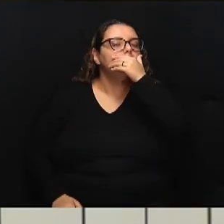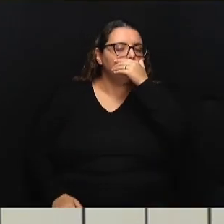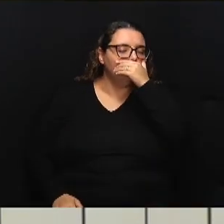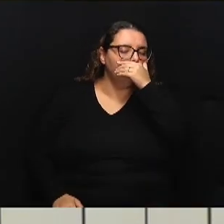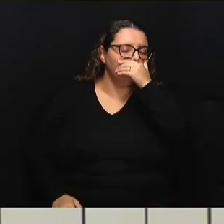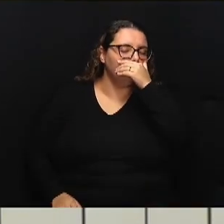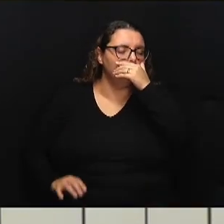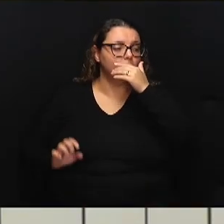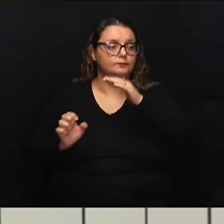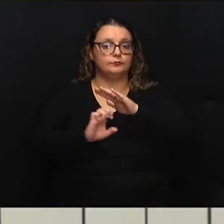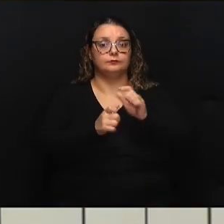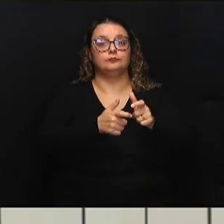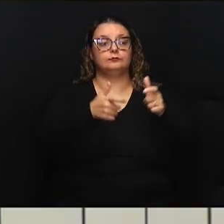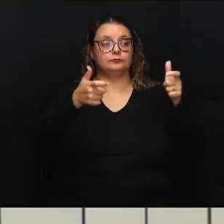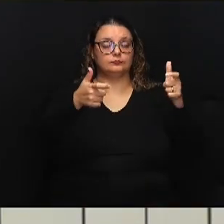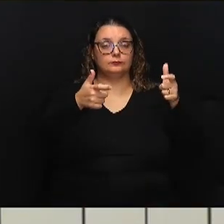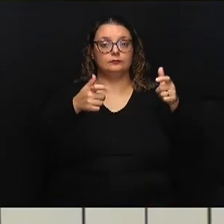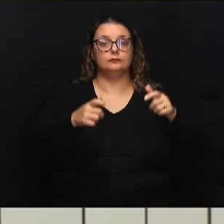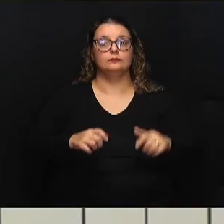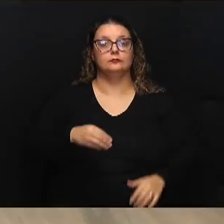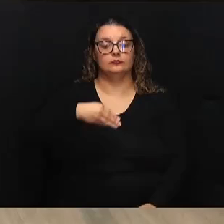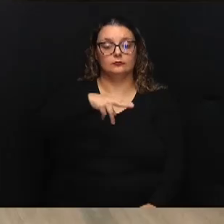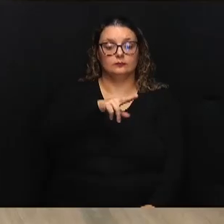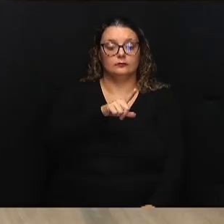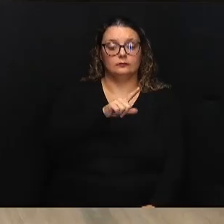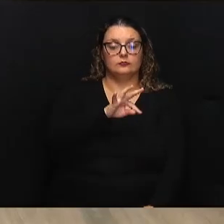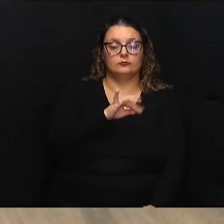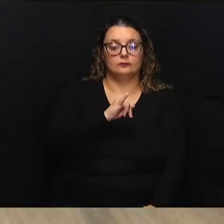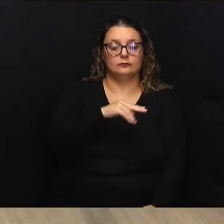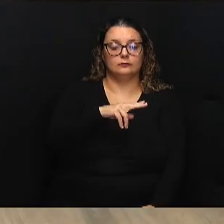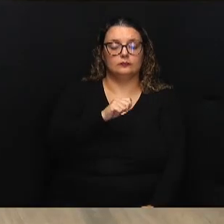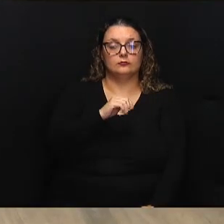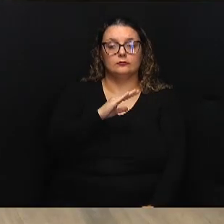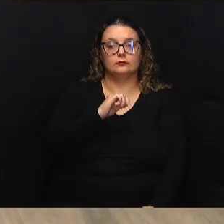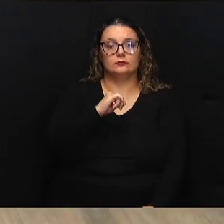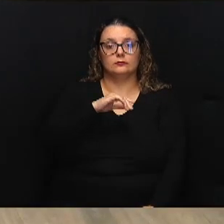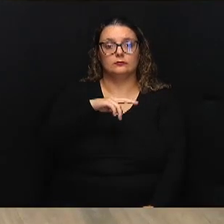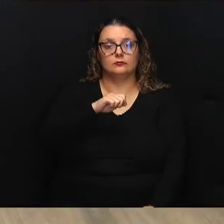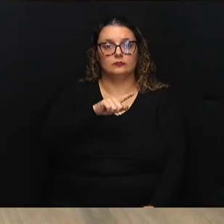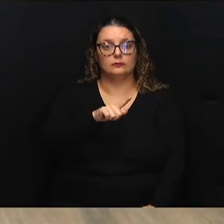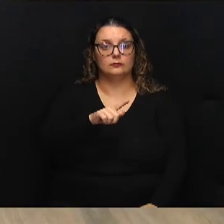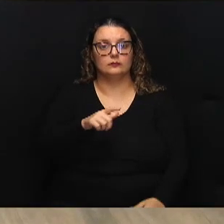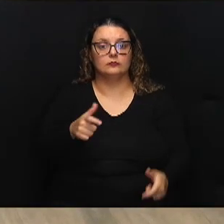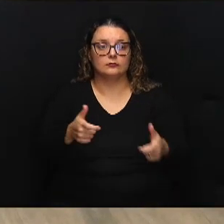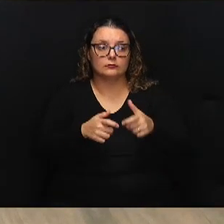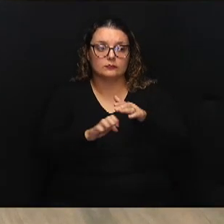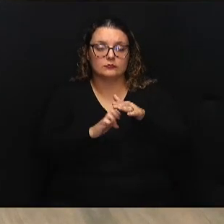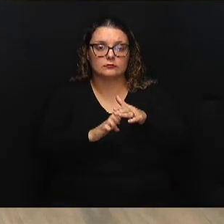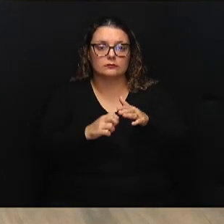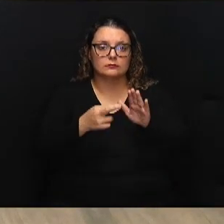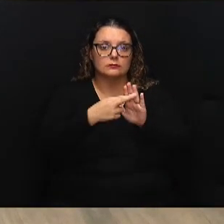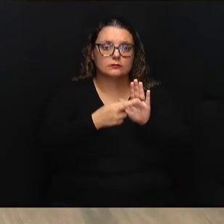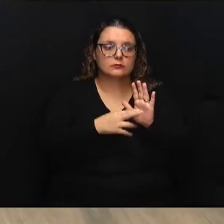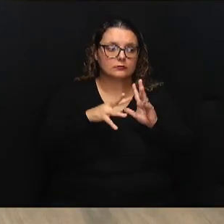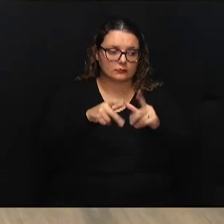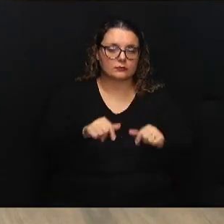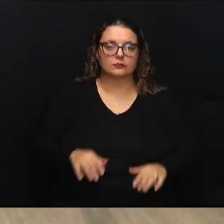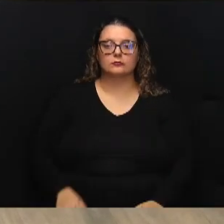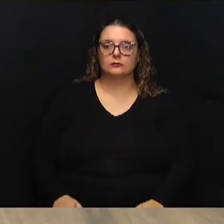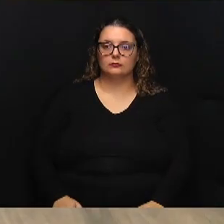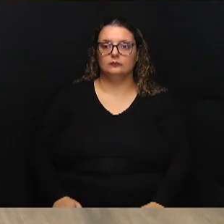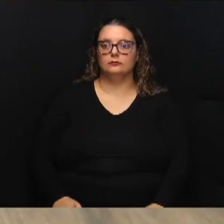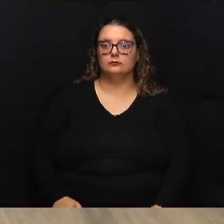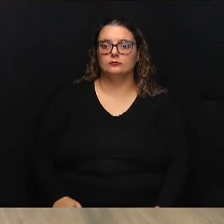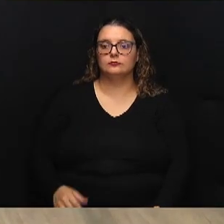Nós temos grandes empresas multinacionais e temos microempresas. Essa regra vale para todos?